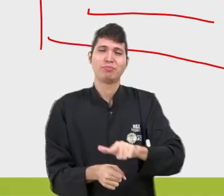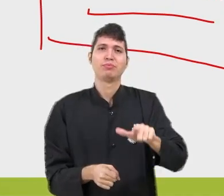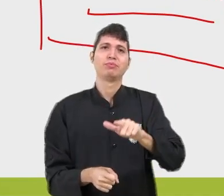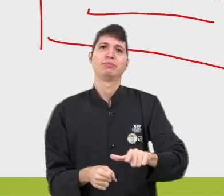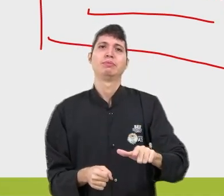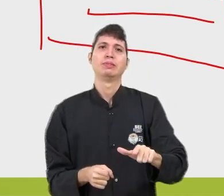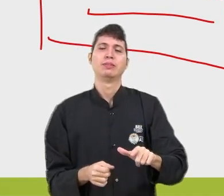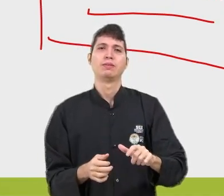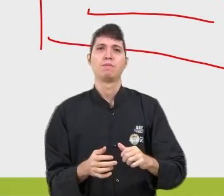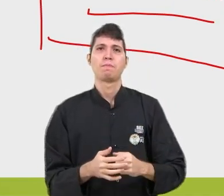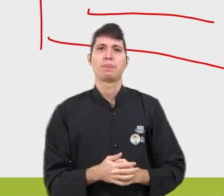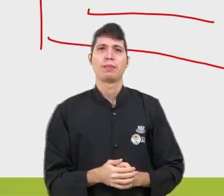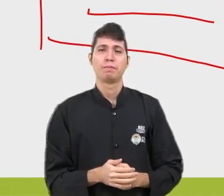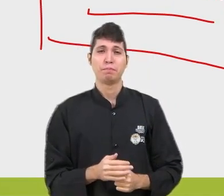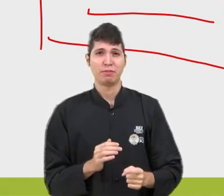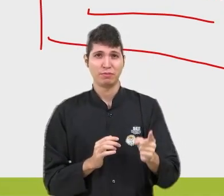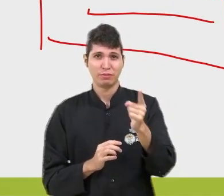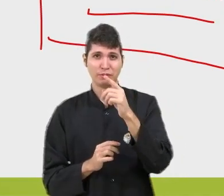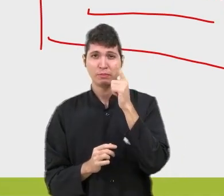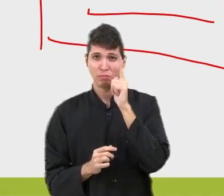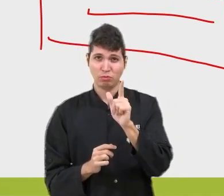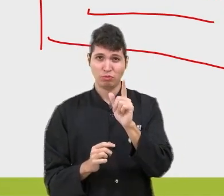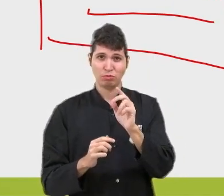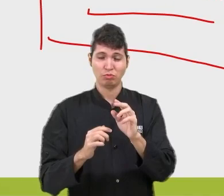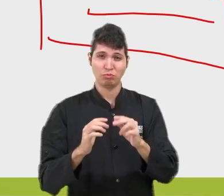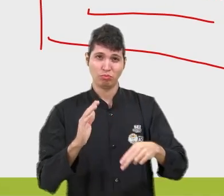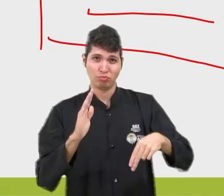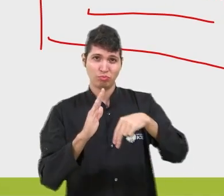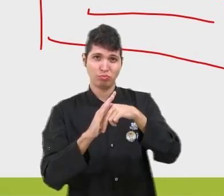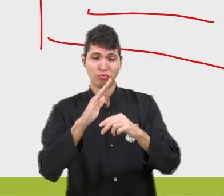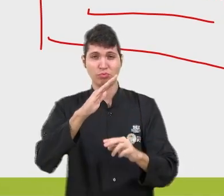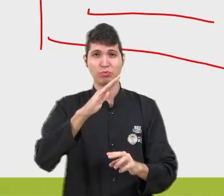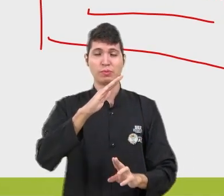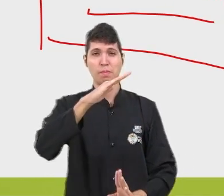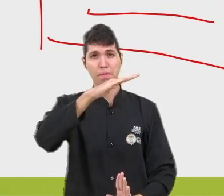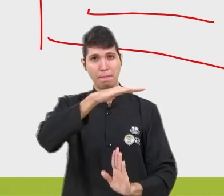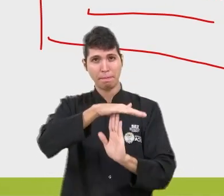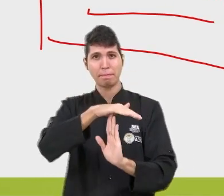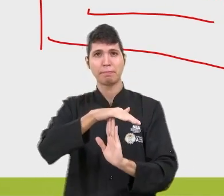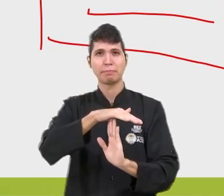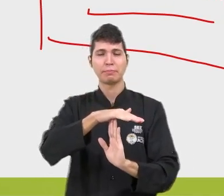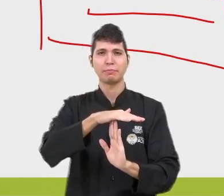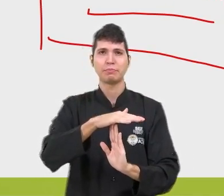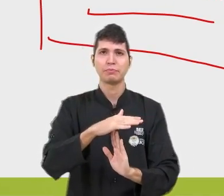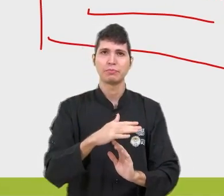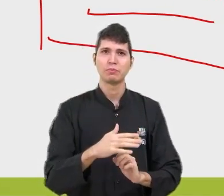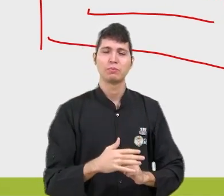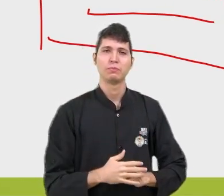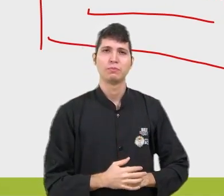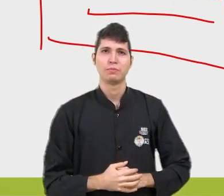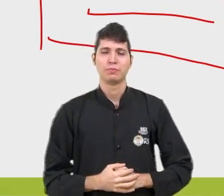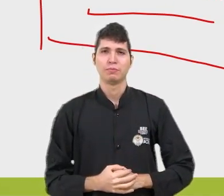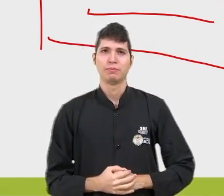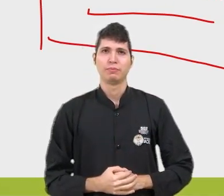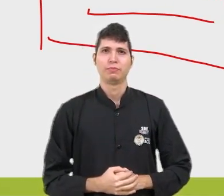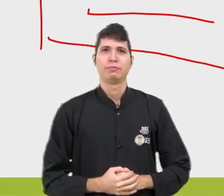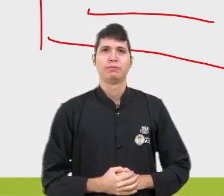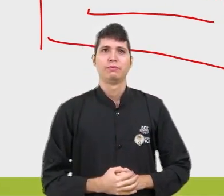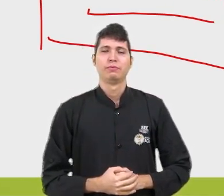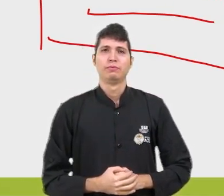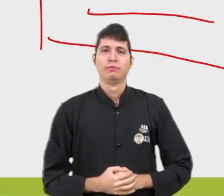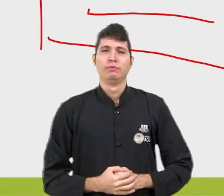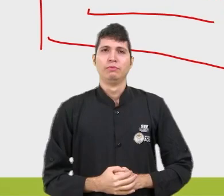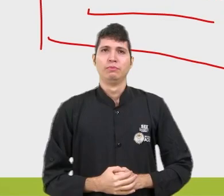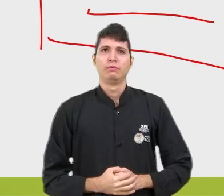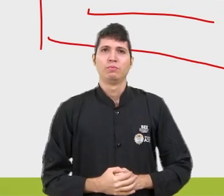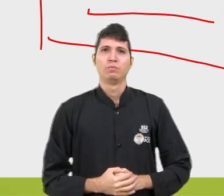você conseguir dar aquela liga, vamos dizer assim, você tem que citar, por exemplo, no mínimo,